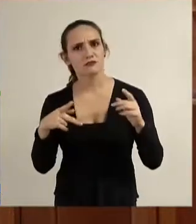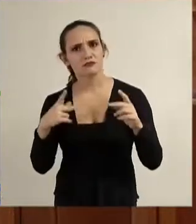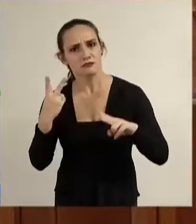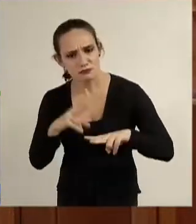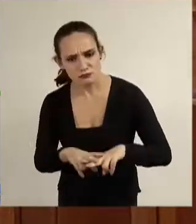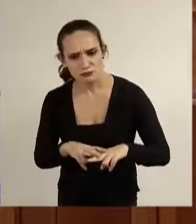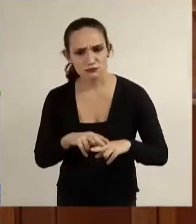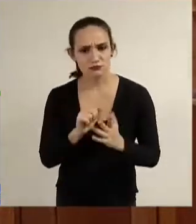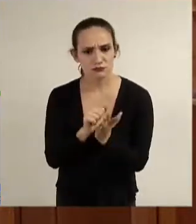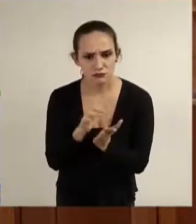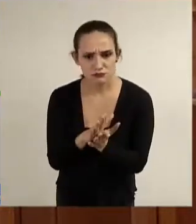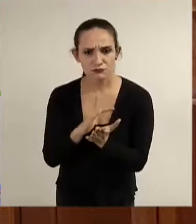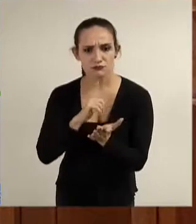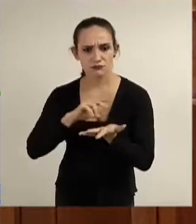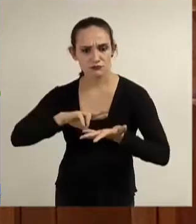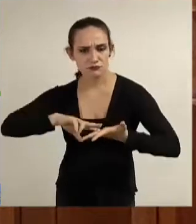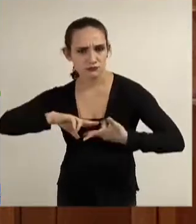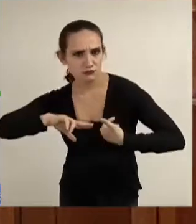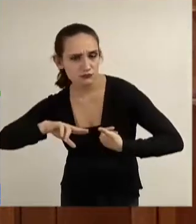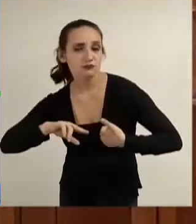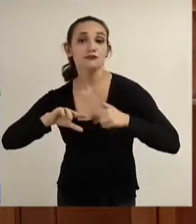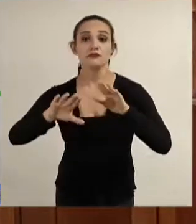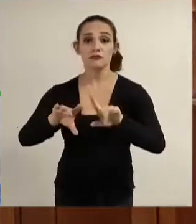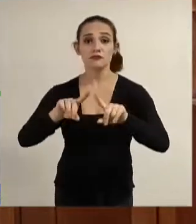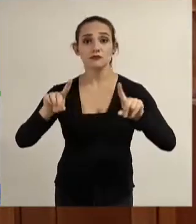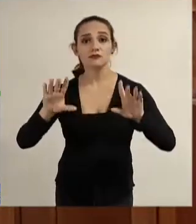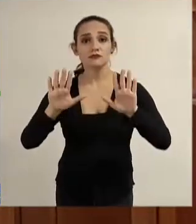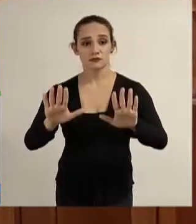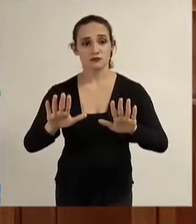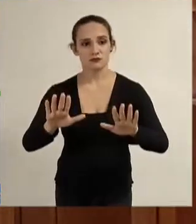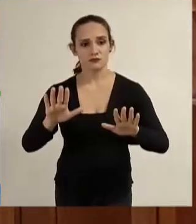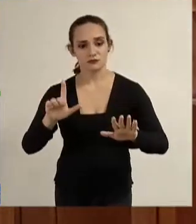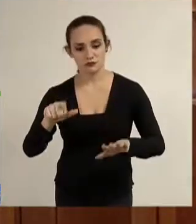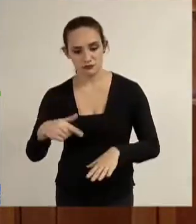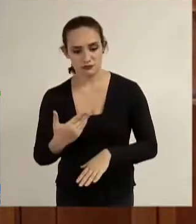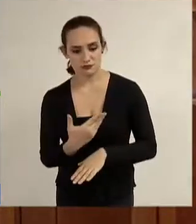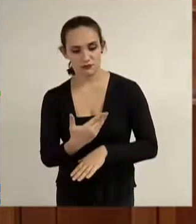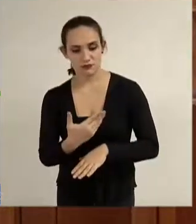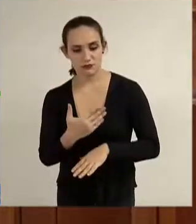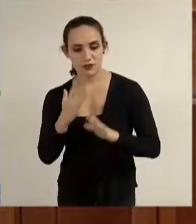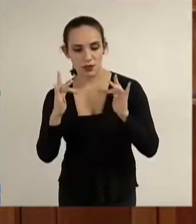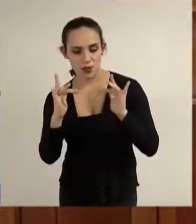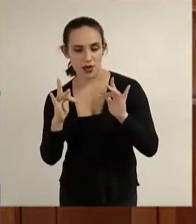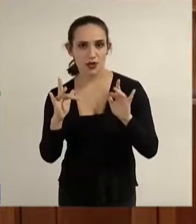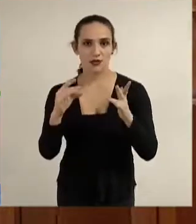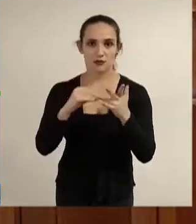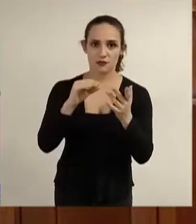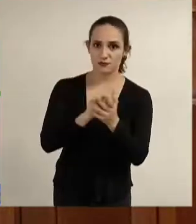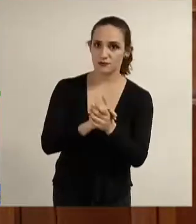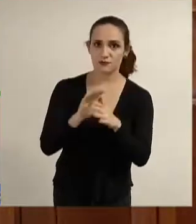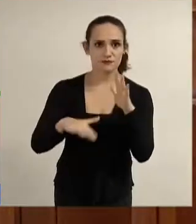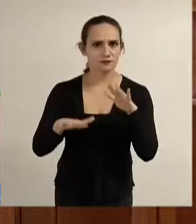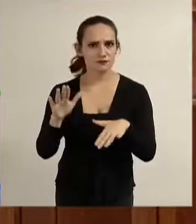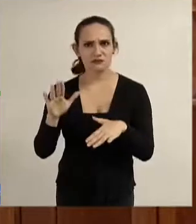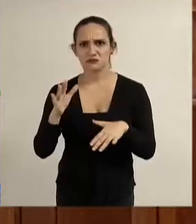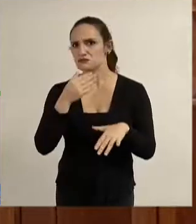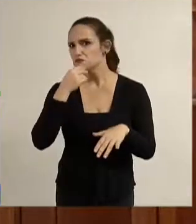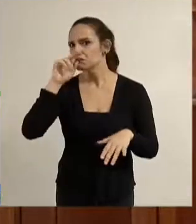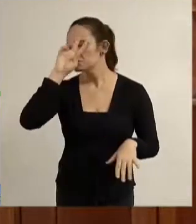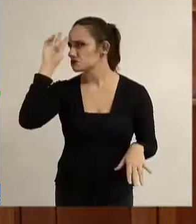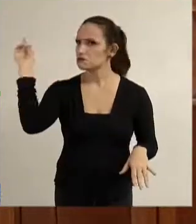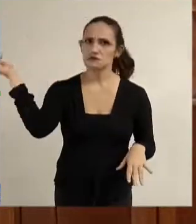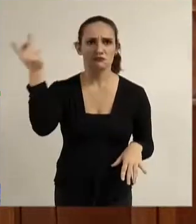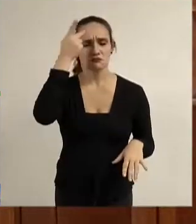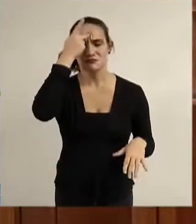seu companheiro, o seu esposo ou namorado acaba, infelizmente, diante de tantos